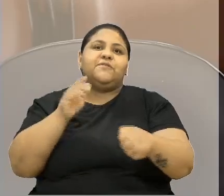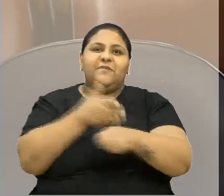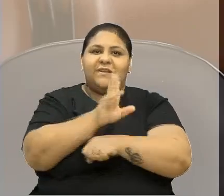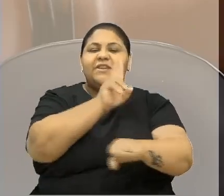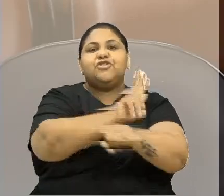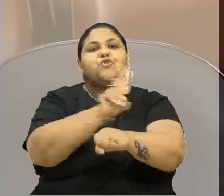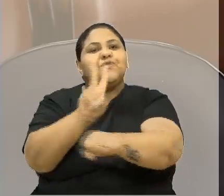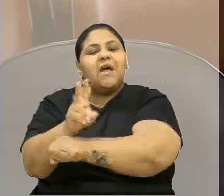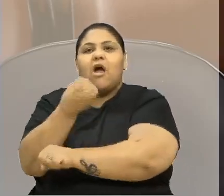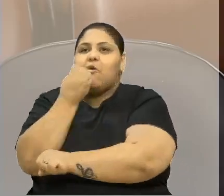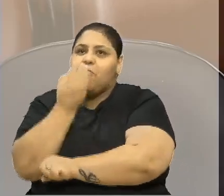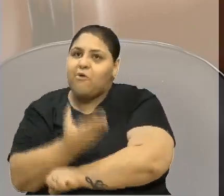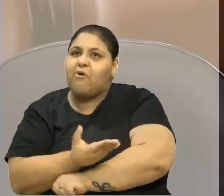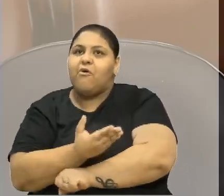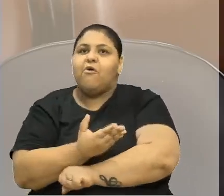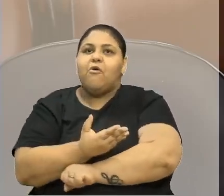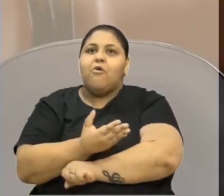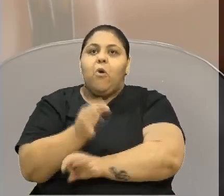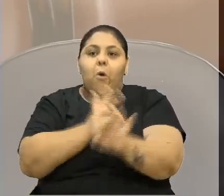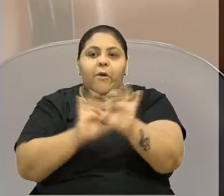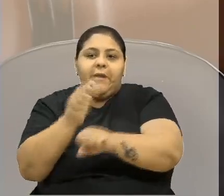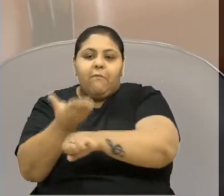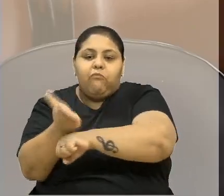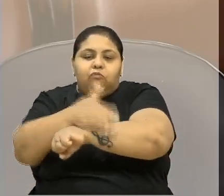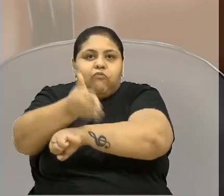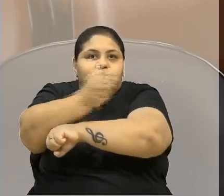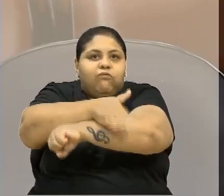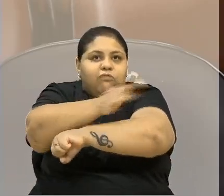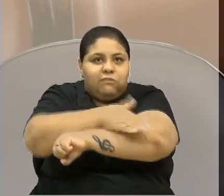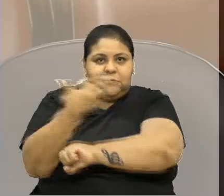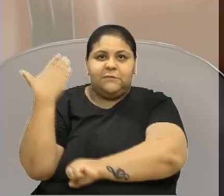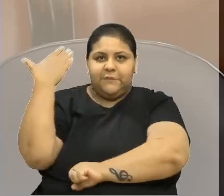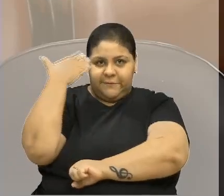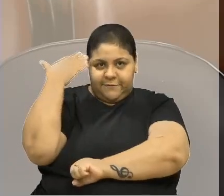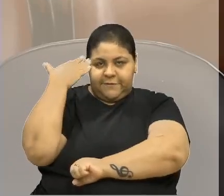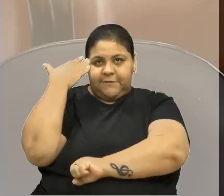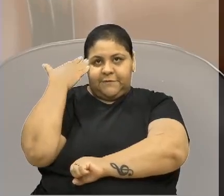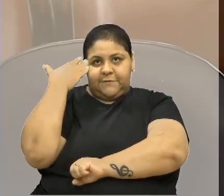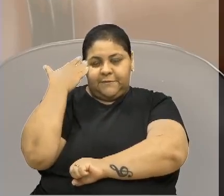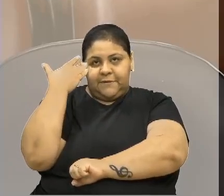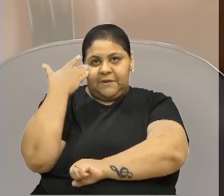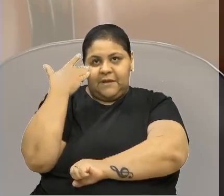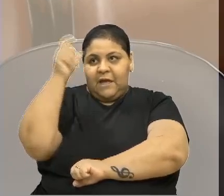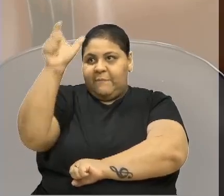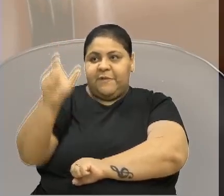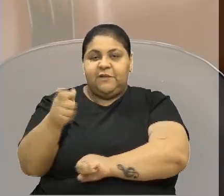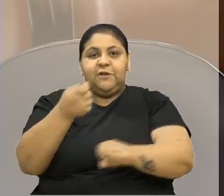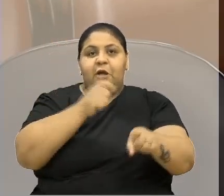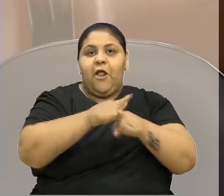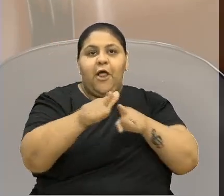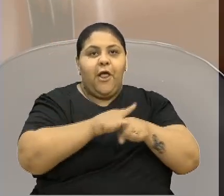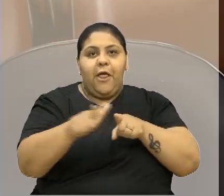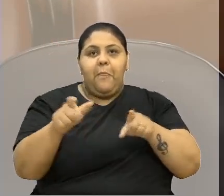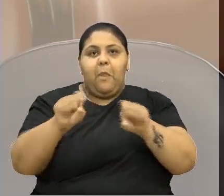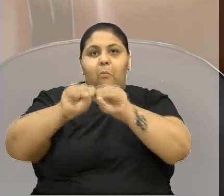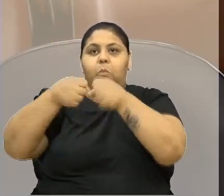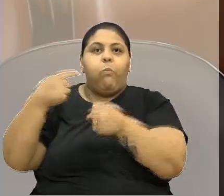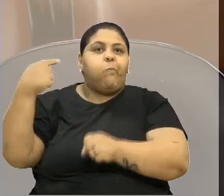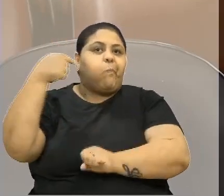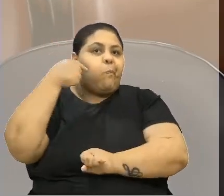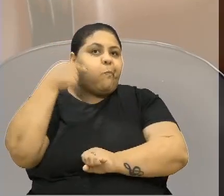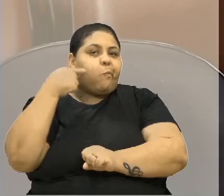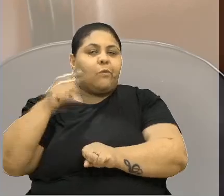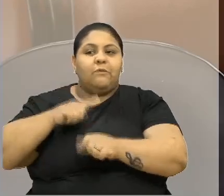cuidar bem, tampar os buracos das estradas para os turistas que alugar um carro não quebrar a roda e ficar na